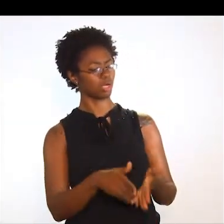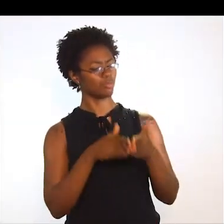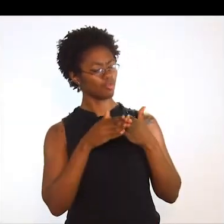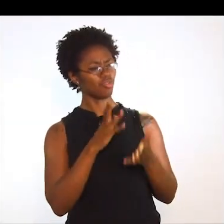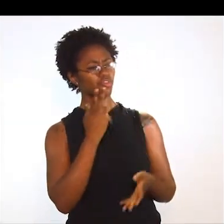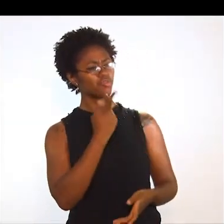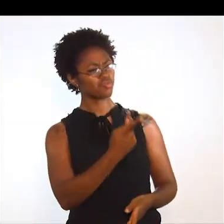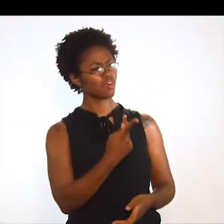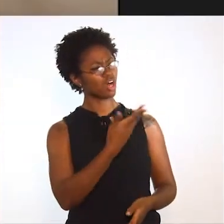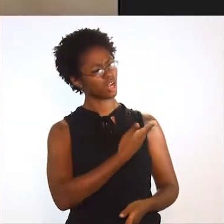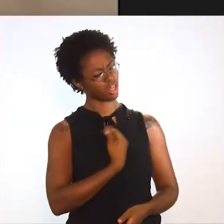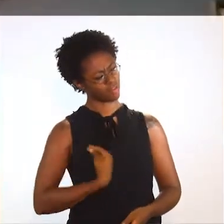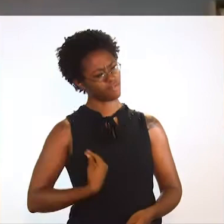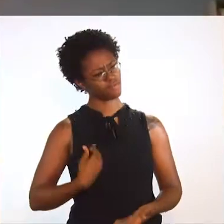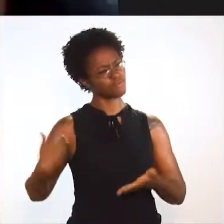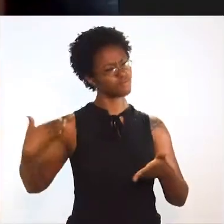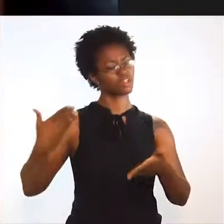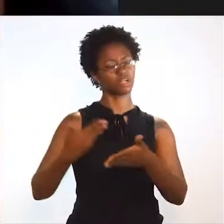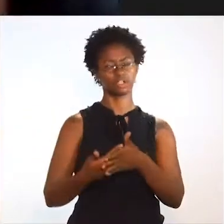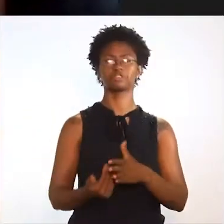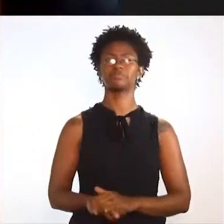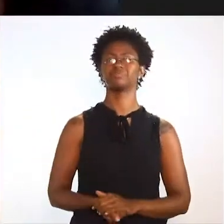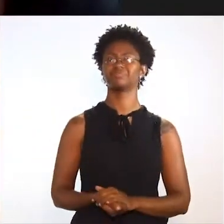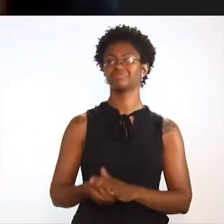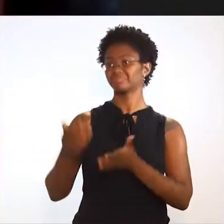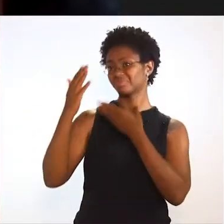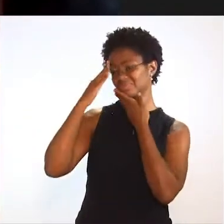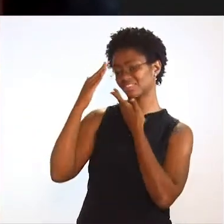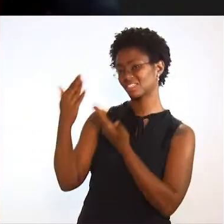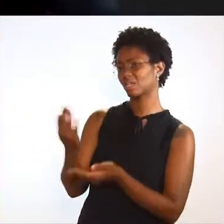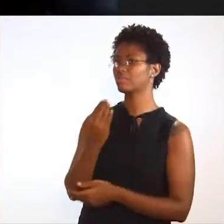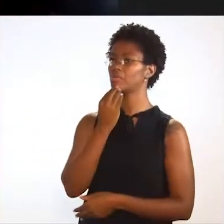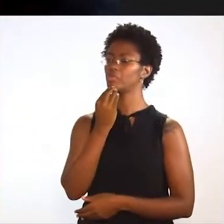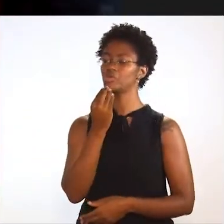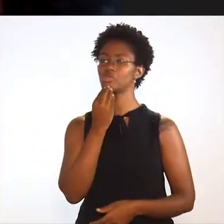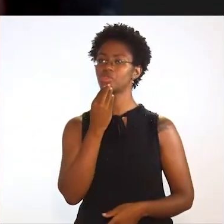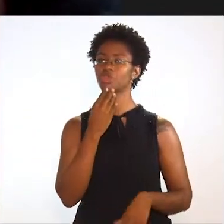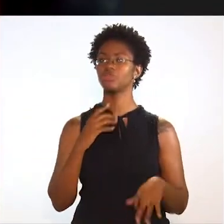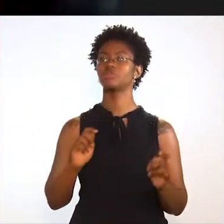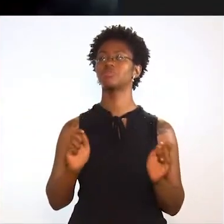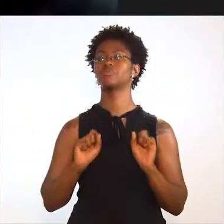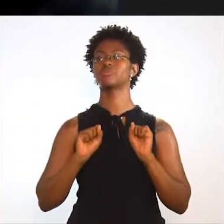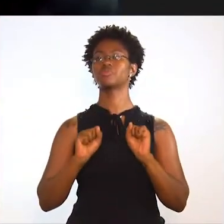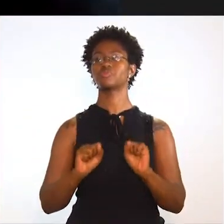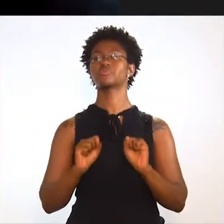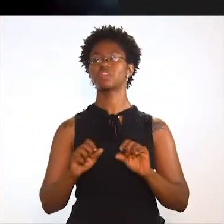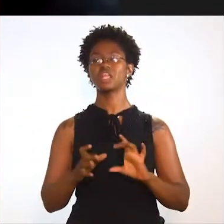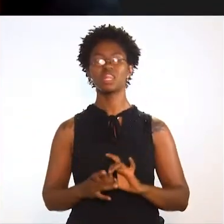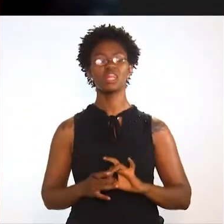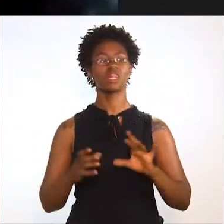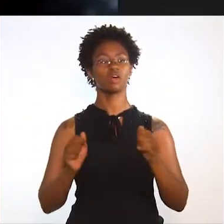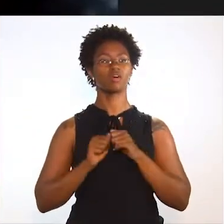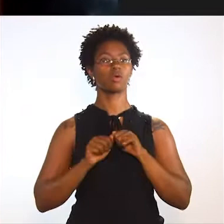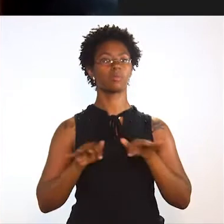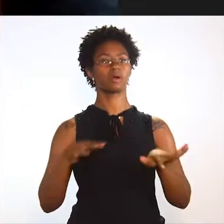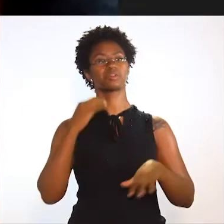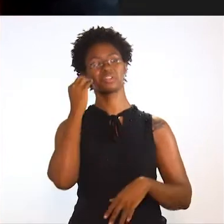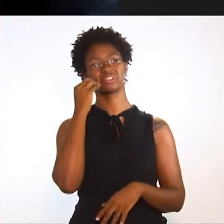conta um pouquinho da tua trajetória. Muito obrigado aí pela oportunidade de poder compartilhar